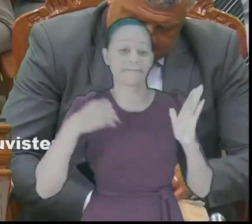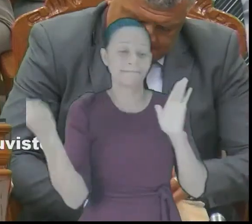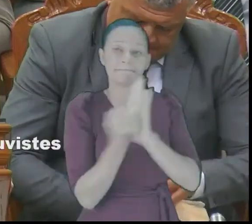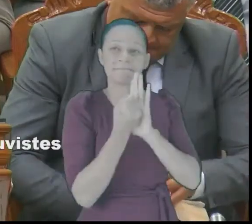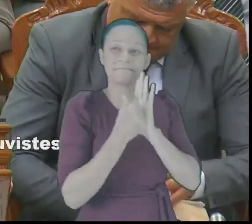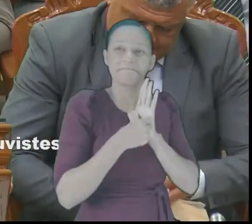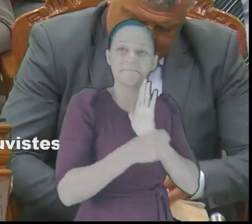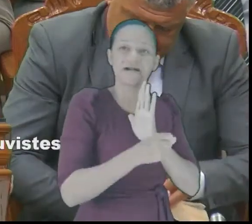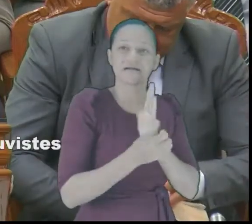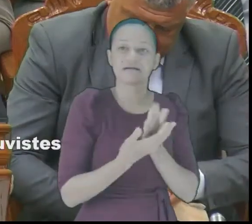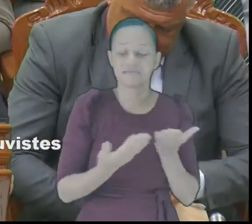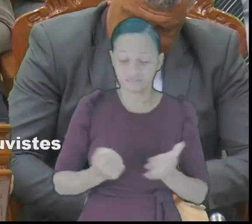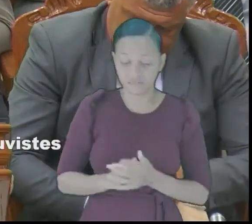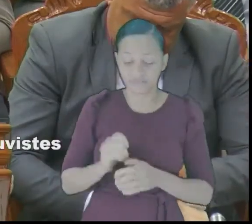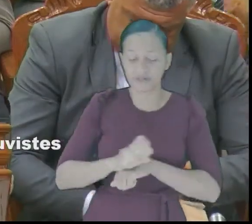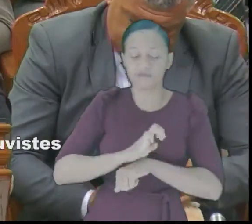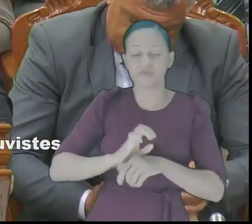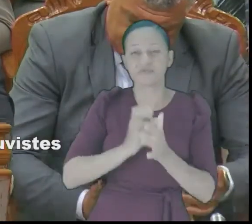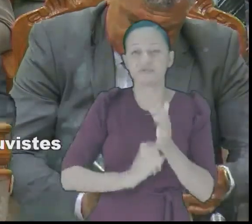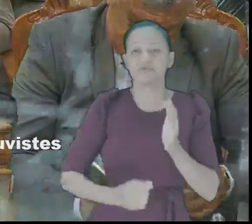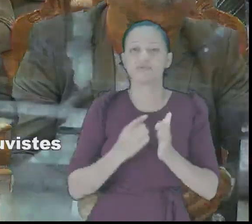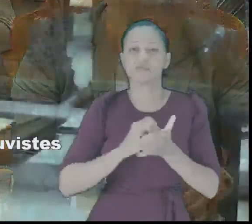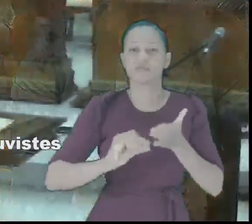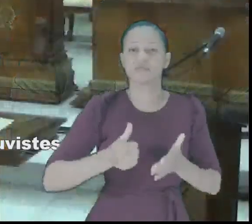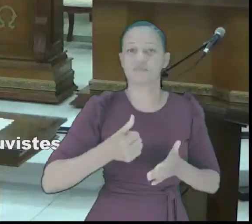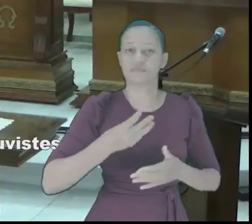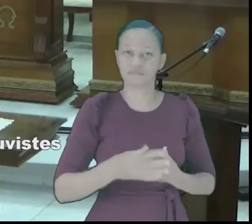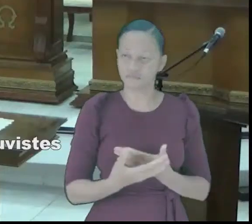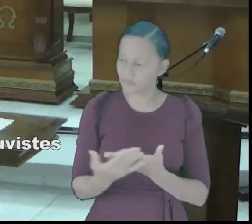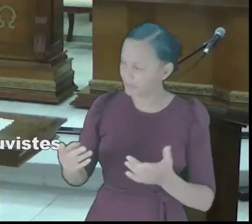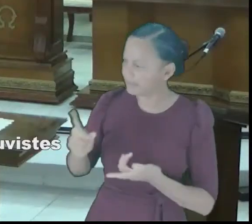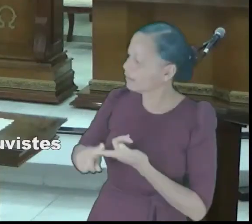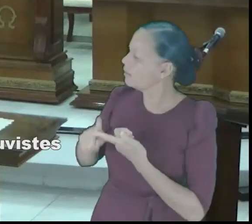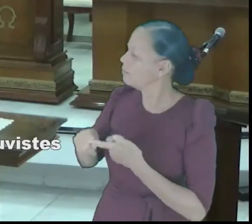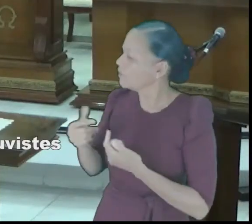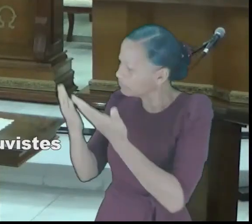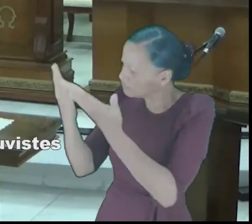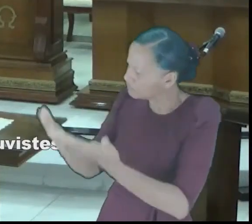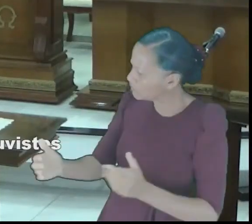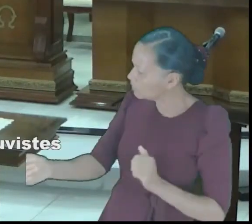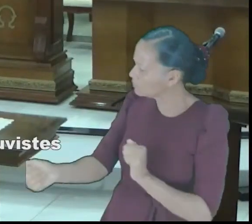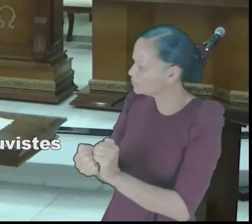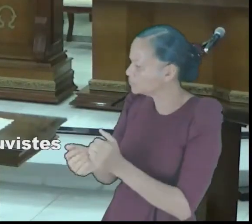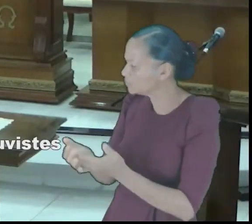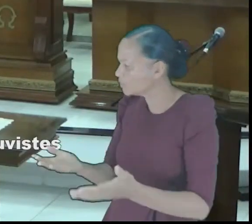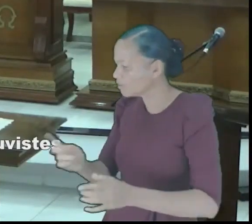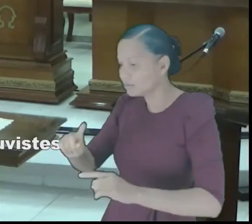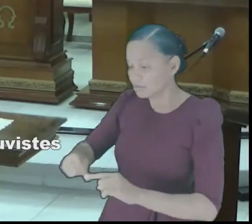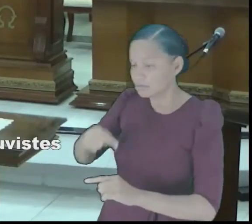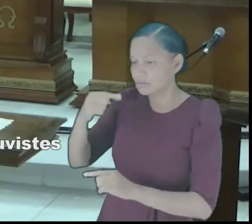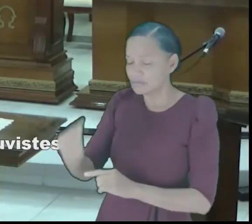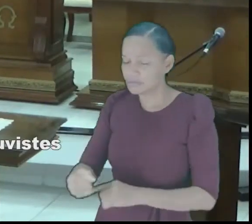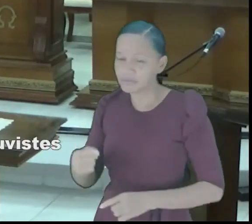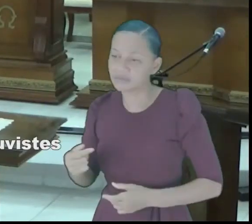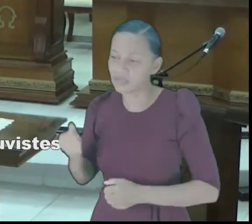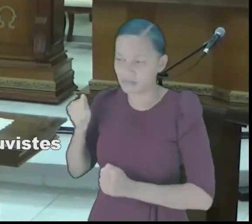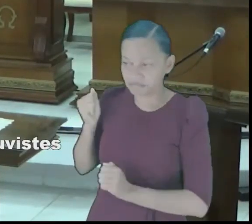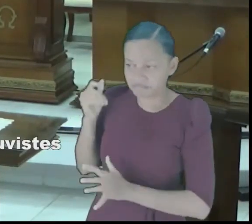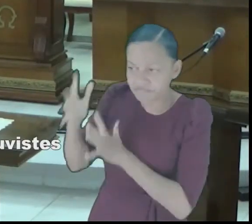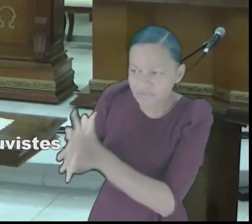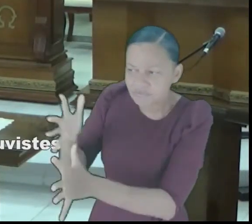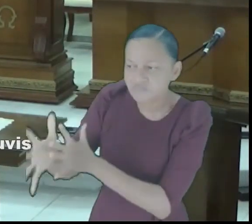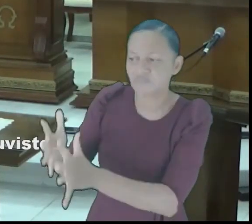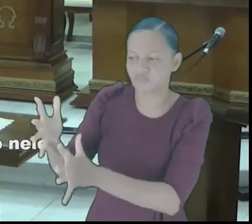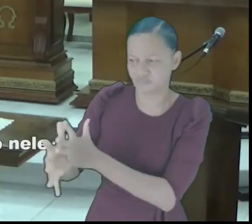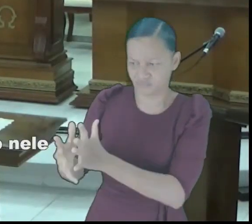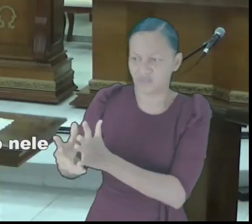Glória a Deus. Efésios 1:13. Em quem também vós estáis, depois que ouvistes a